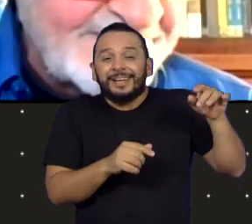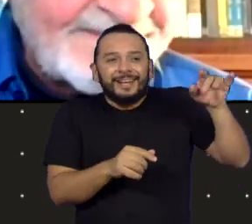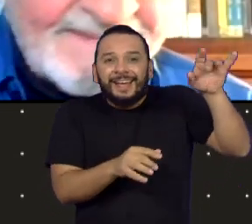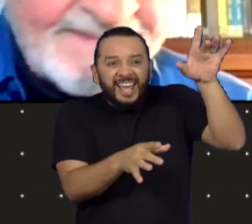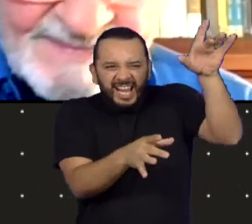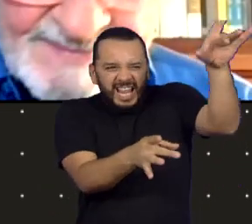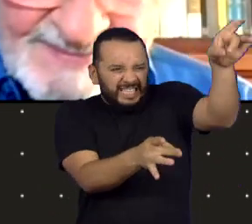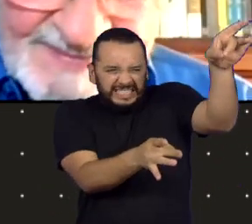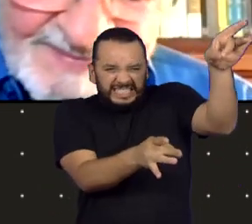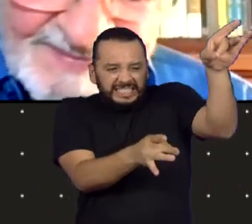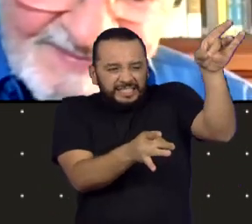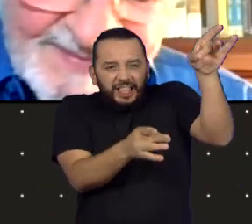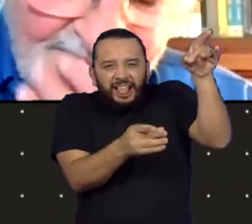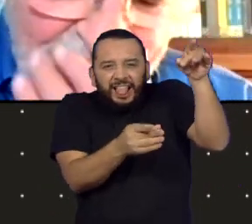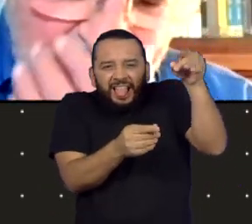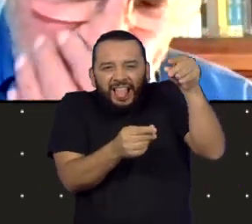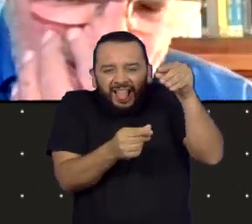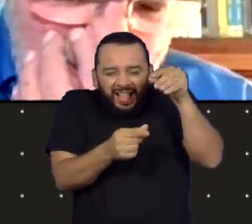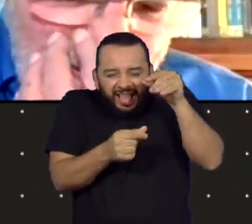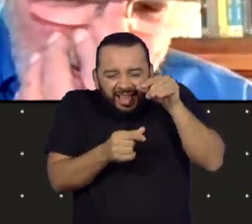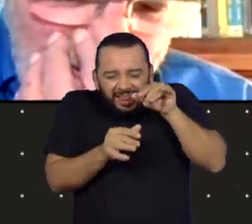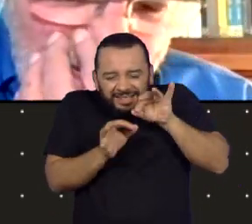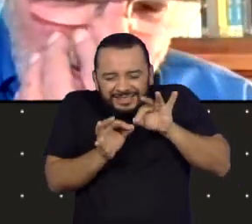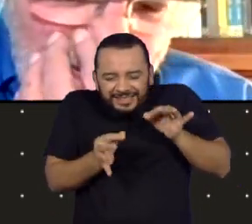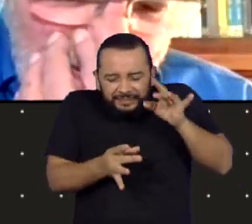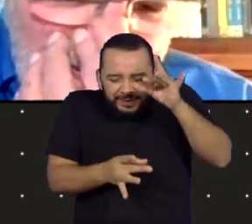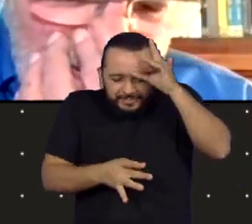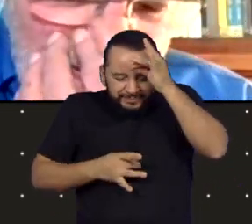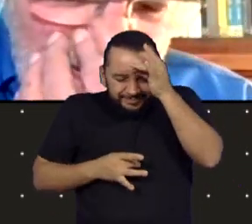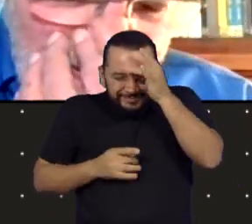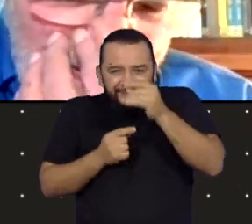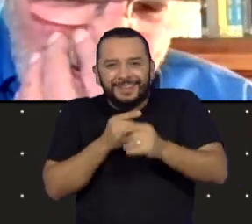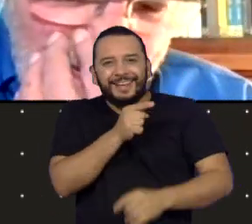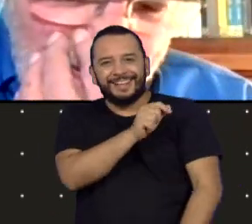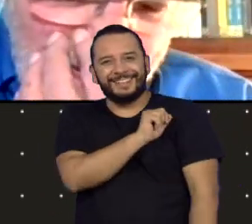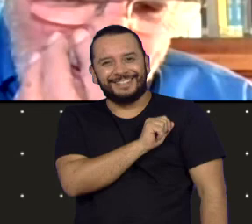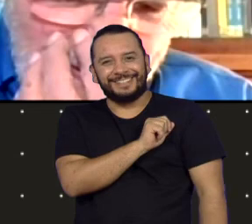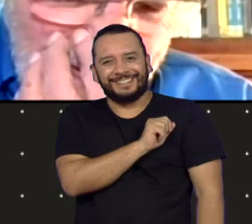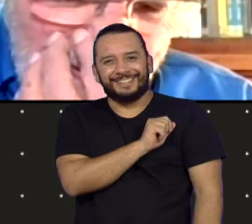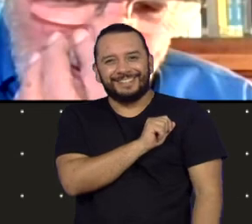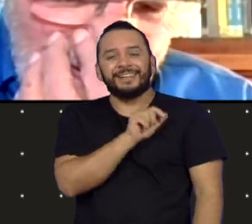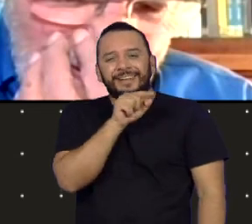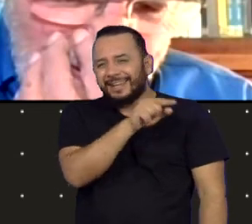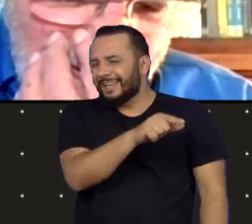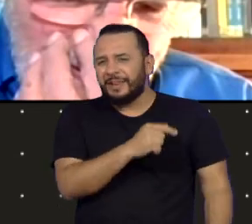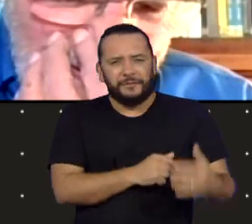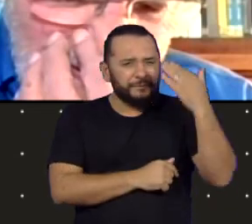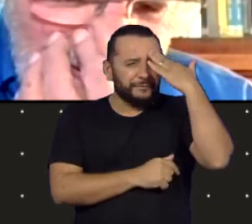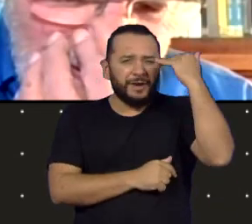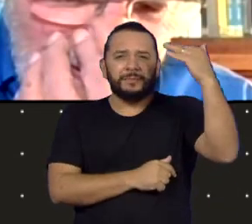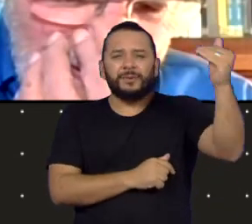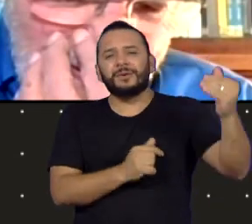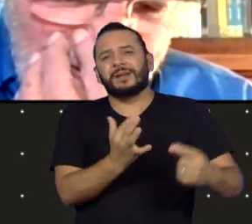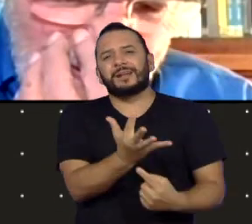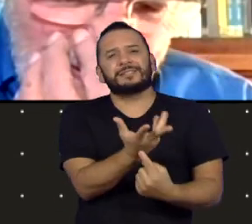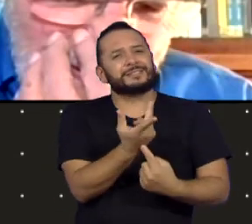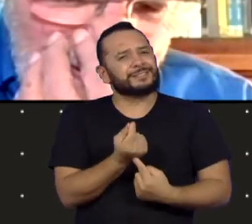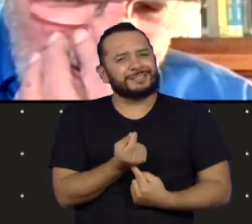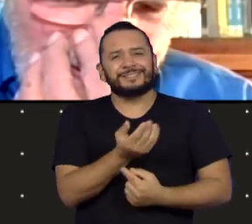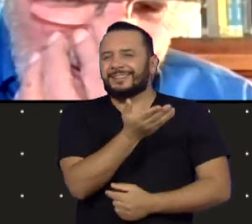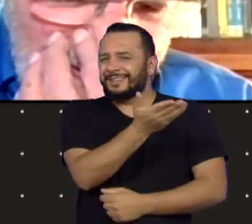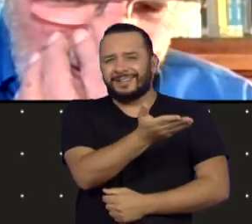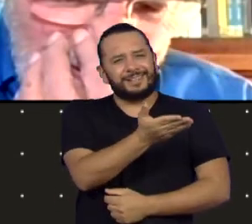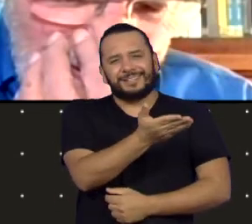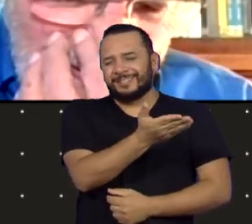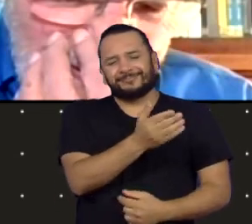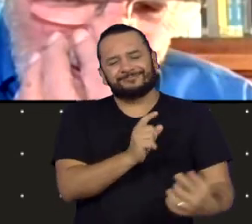michuruca da dele, mas na tentativa de me espelhar neste grande homem, nesse grande artista.